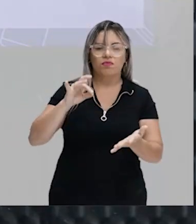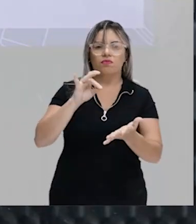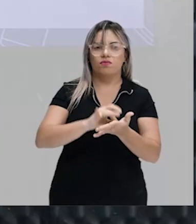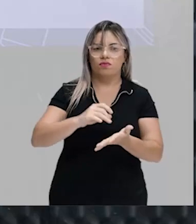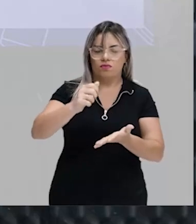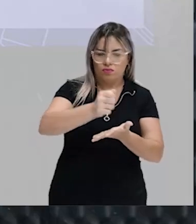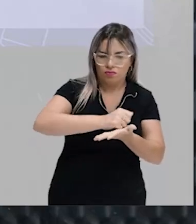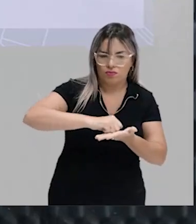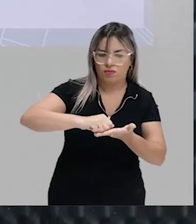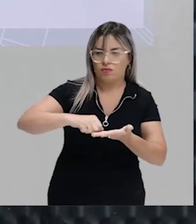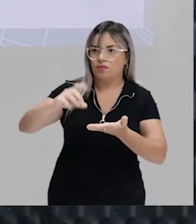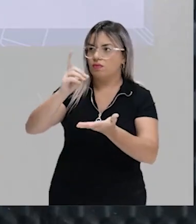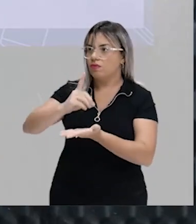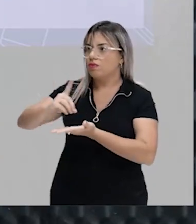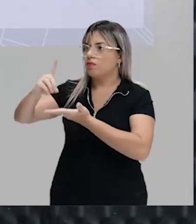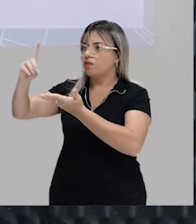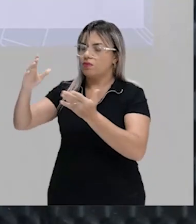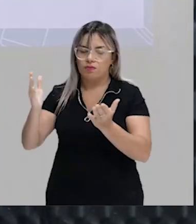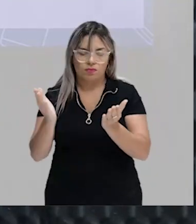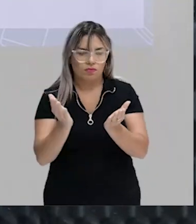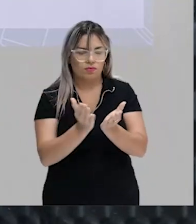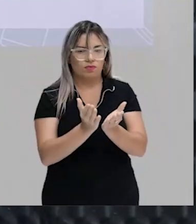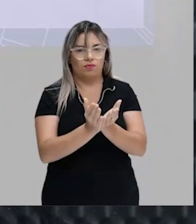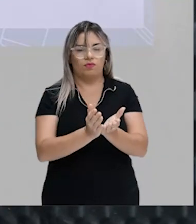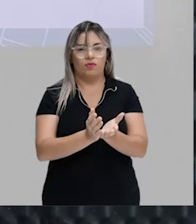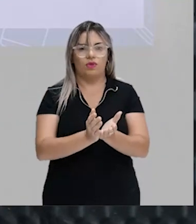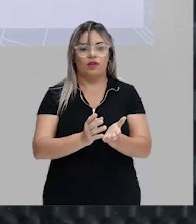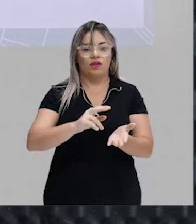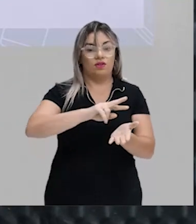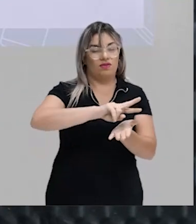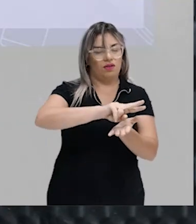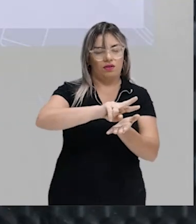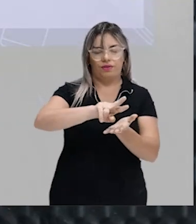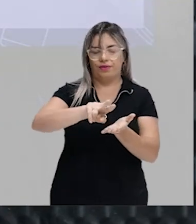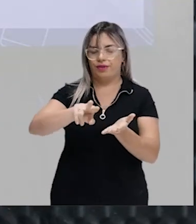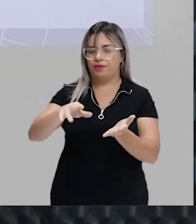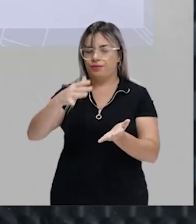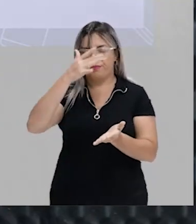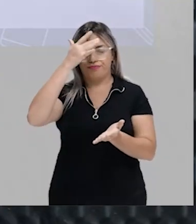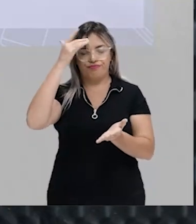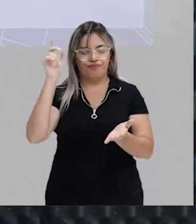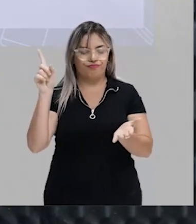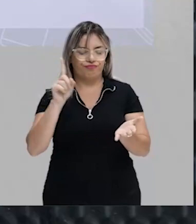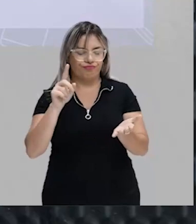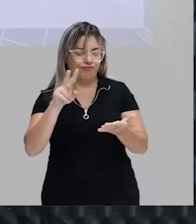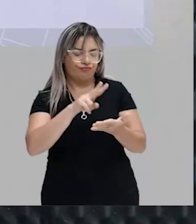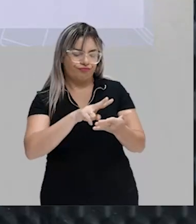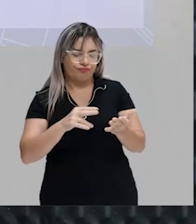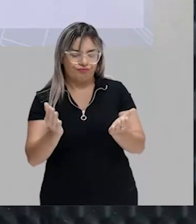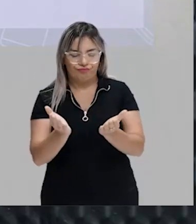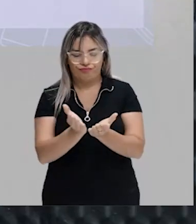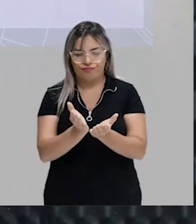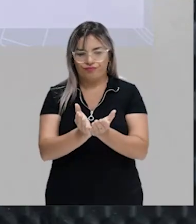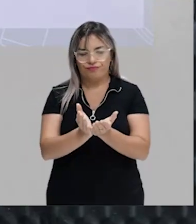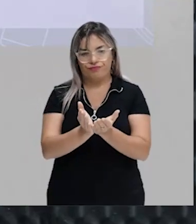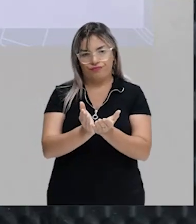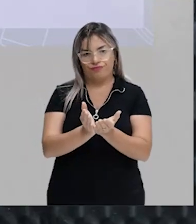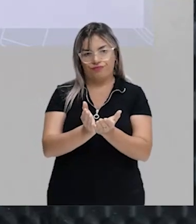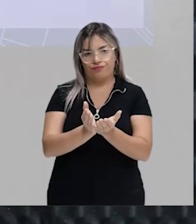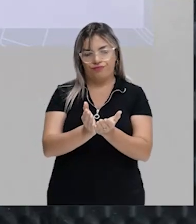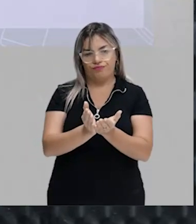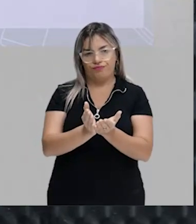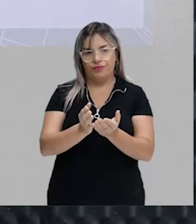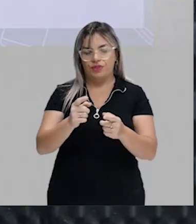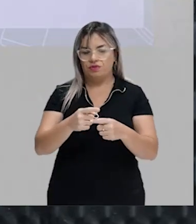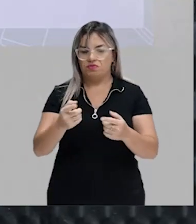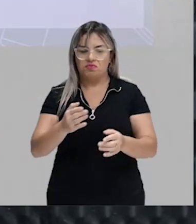na palavra de Deus, na Bíblia. E muitas pessoas não leem a Bíblia, muitas pessoas frequentam comunidades religiosas, não têm o hábito